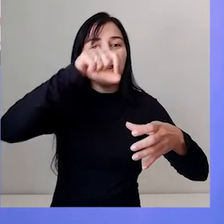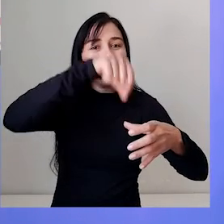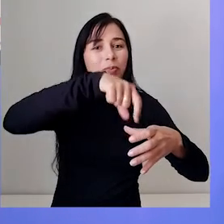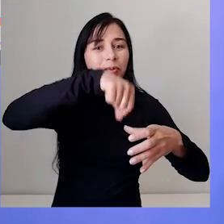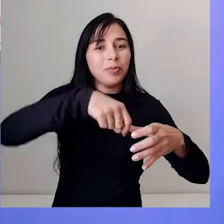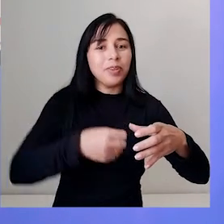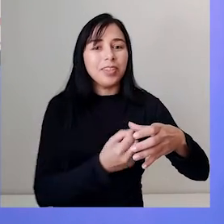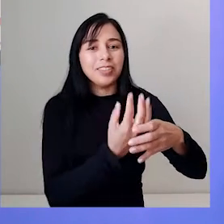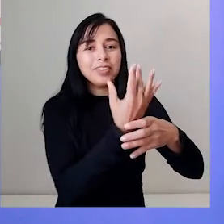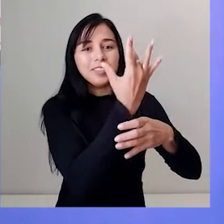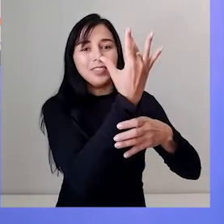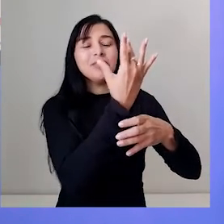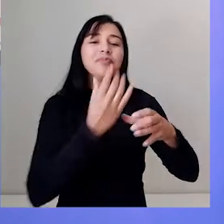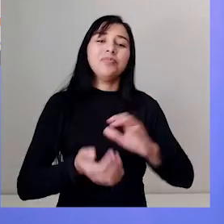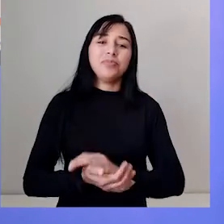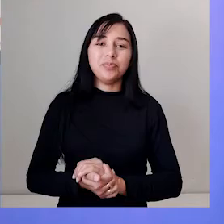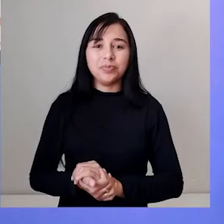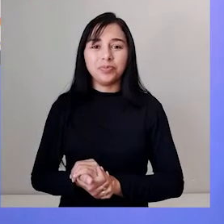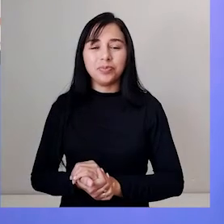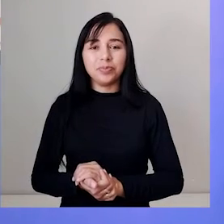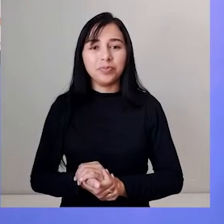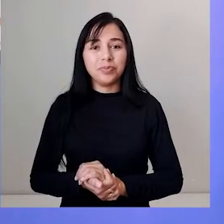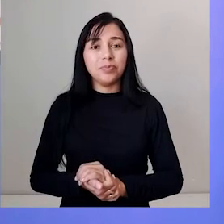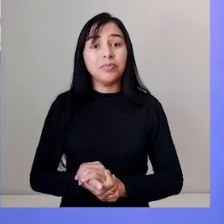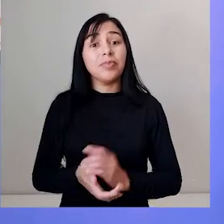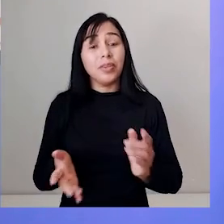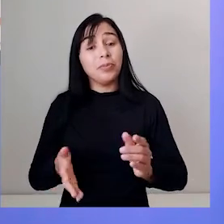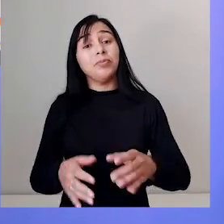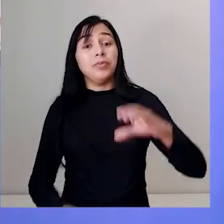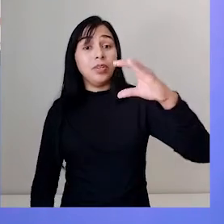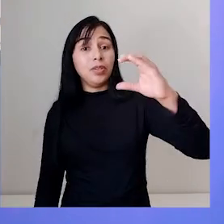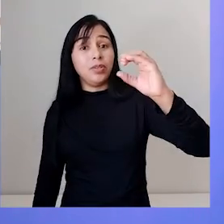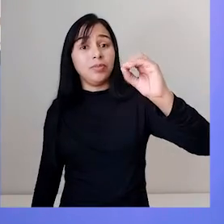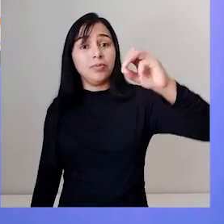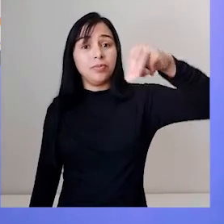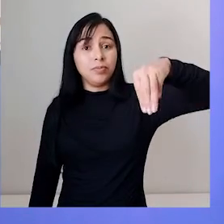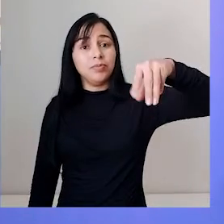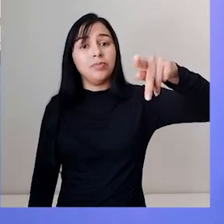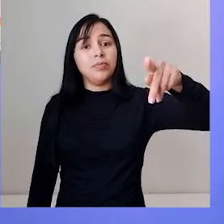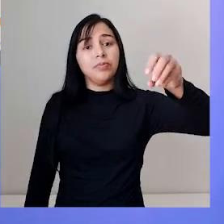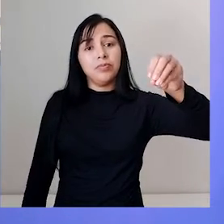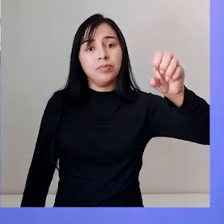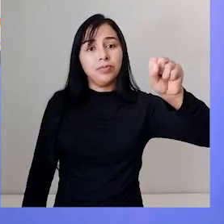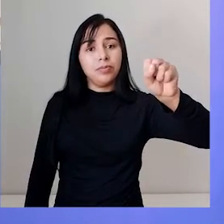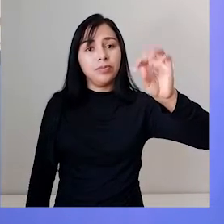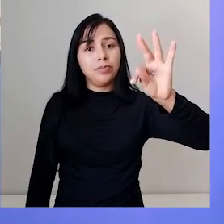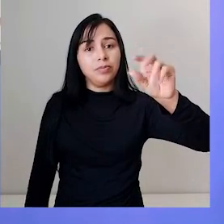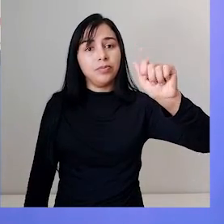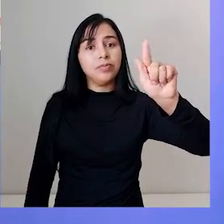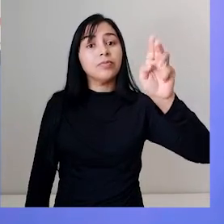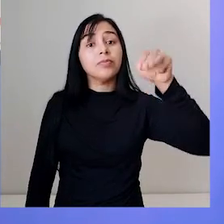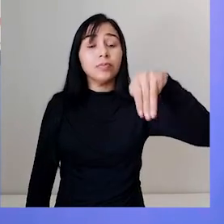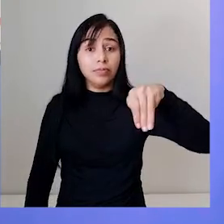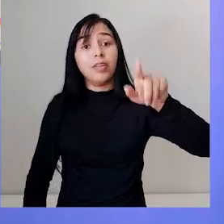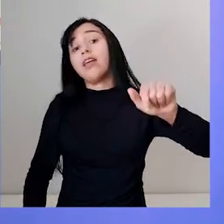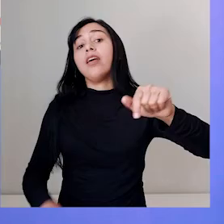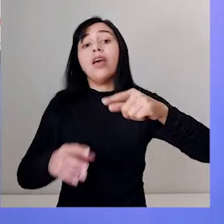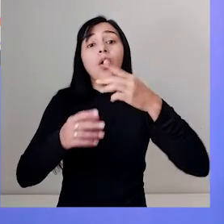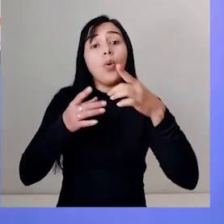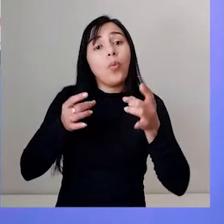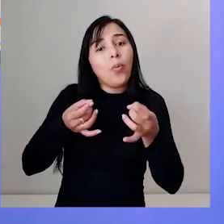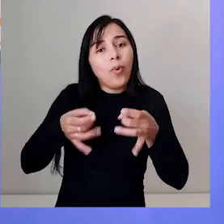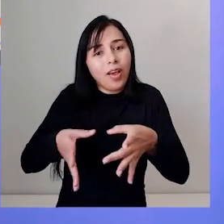Compostagem. Na compostagem é utilizado o lixo orgânico. Restos de alimentos que seriam